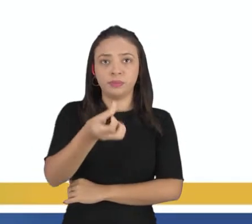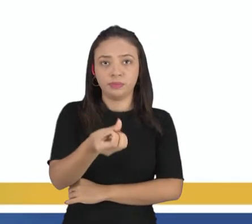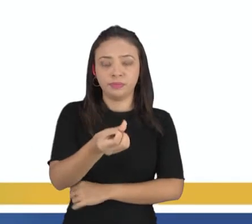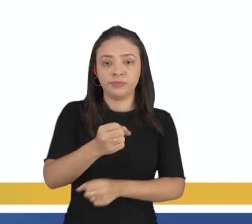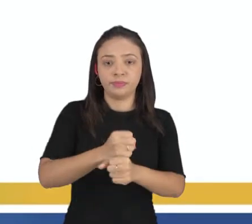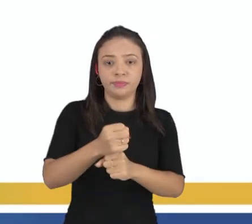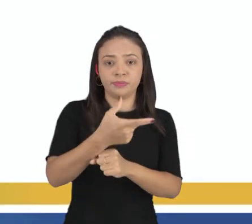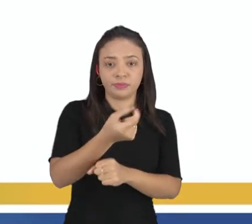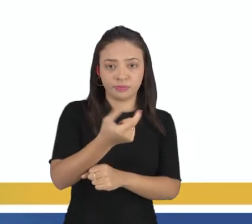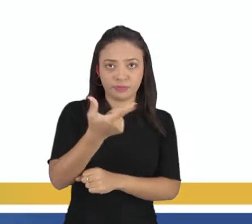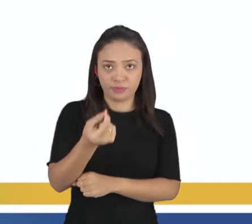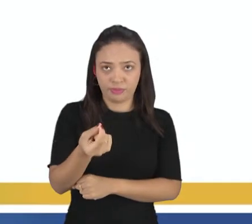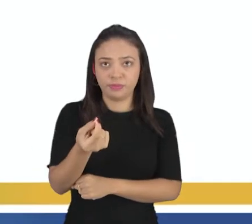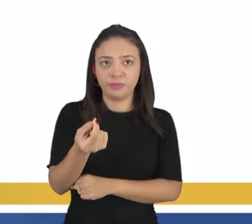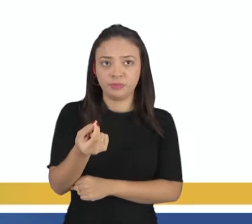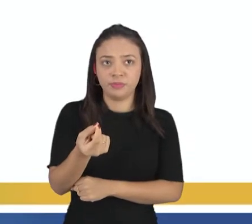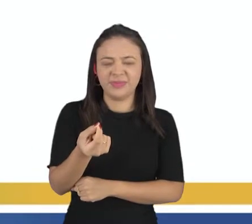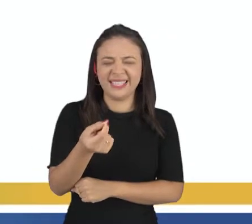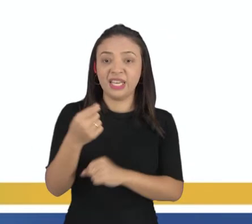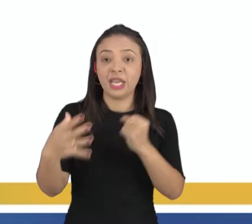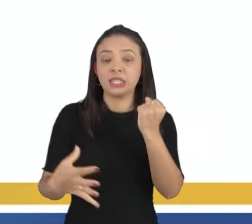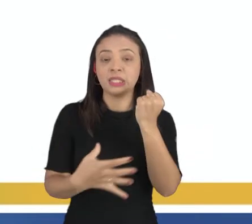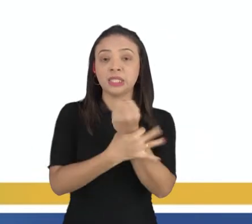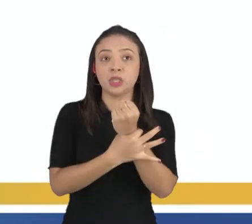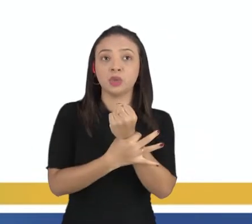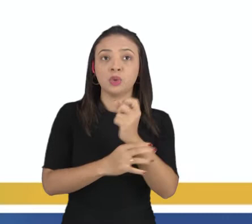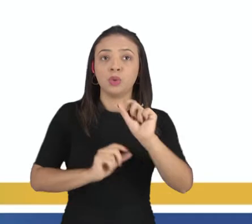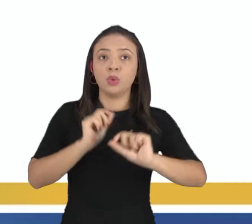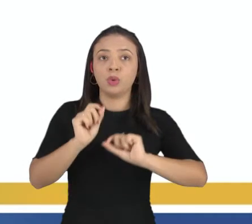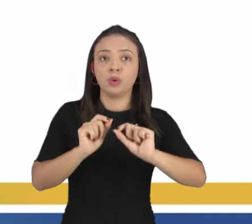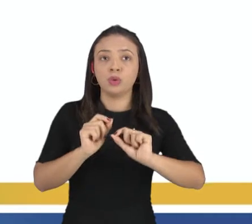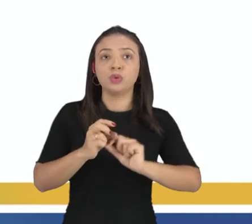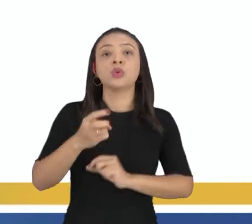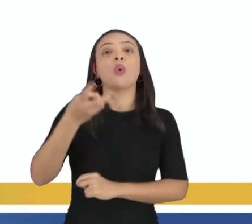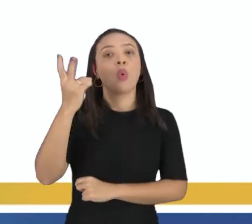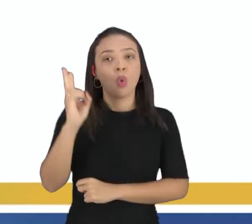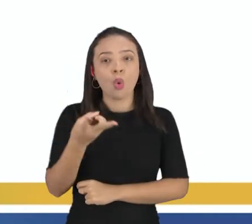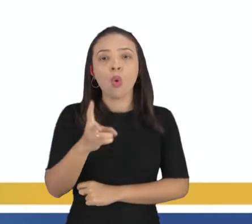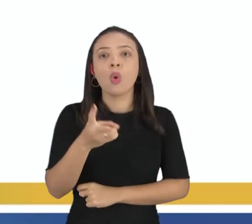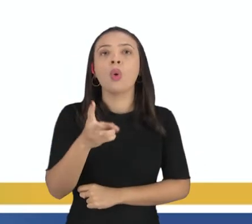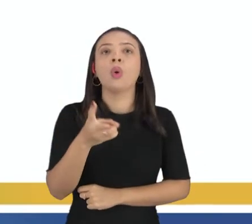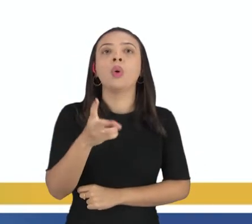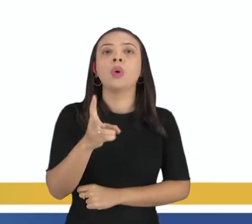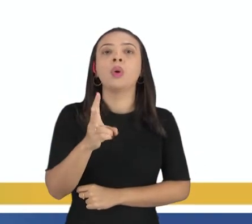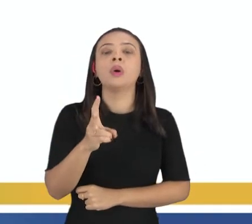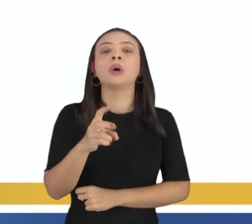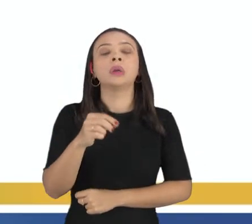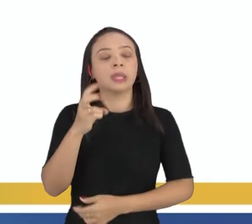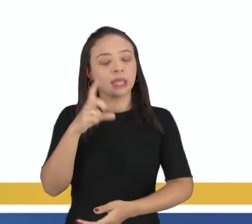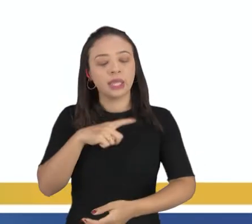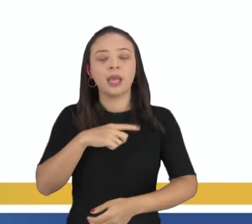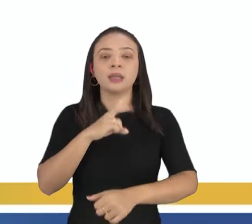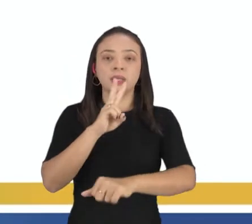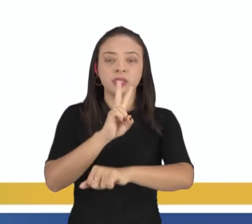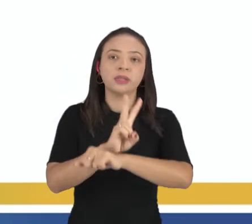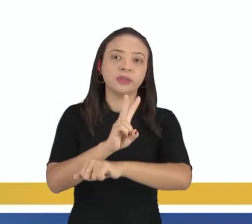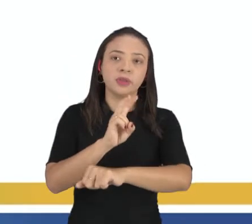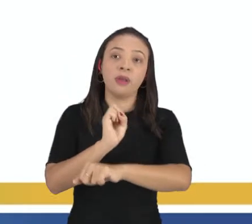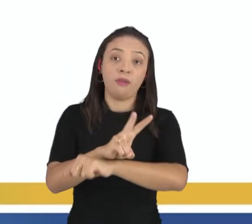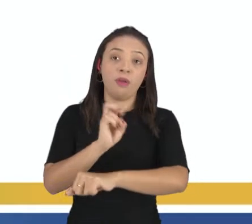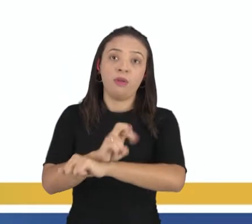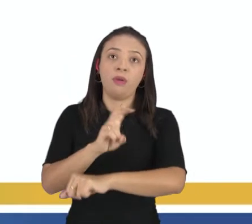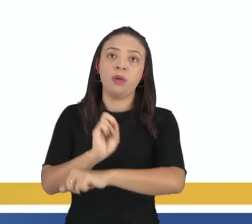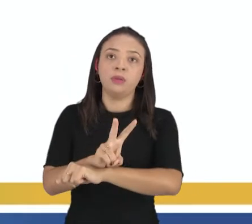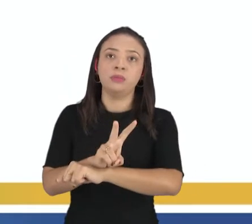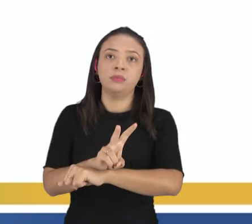4.656 de 2020, que assegura a revalidação e permanência dessas vagas. Inclui o